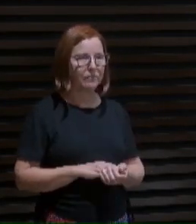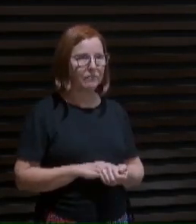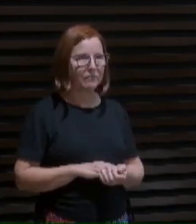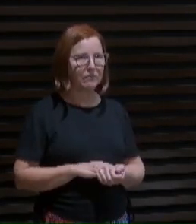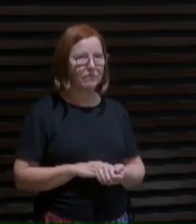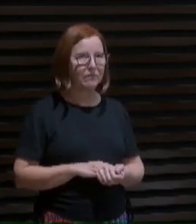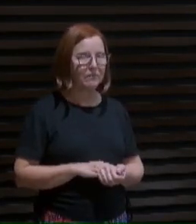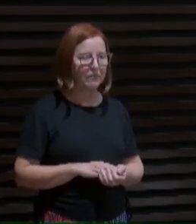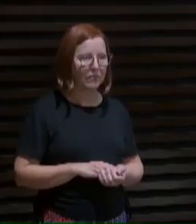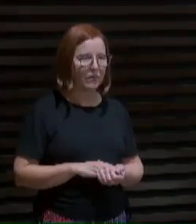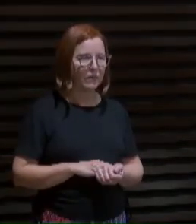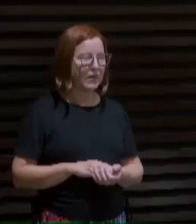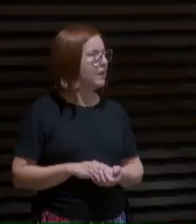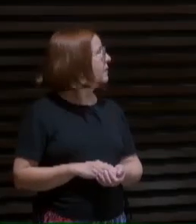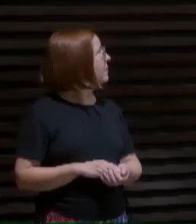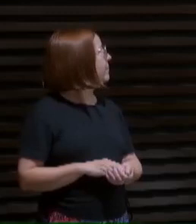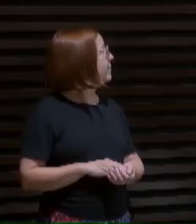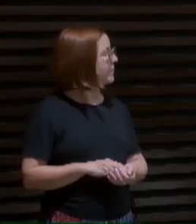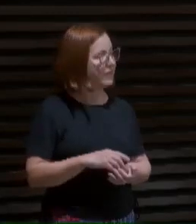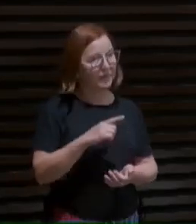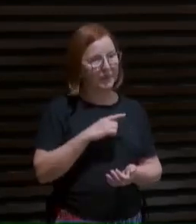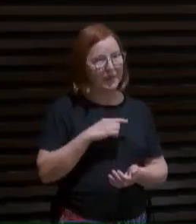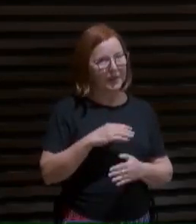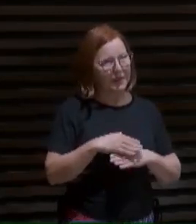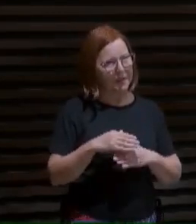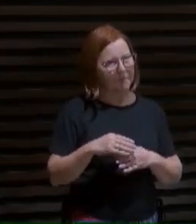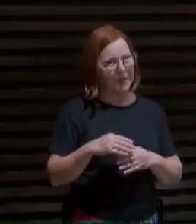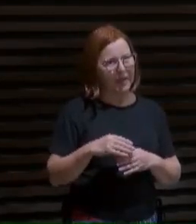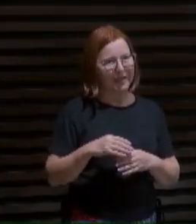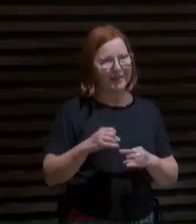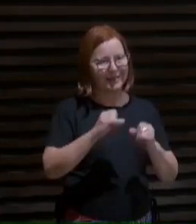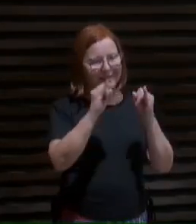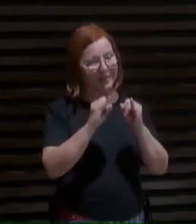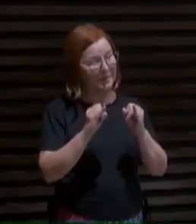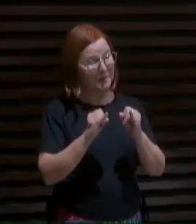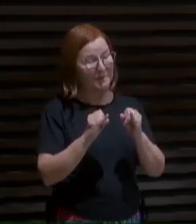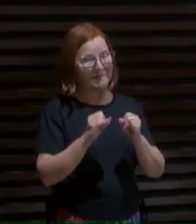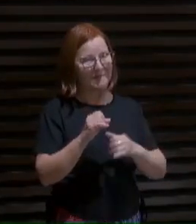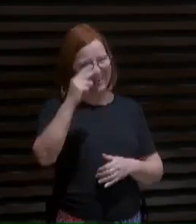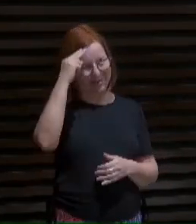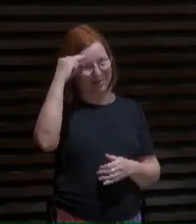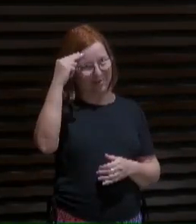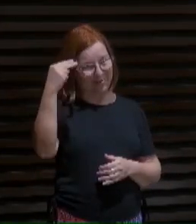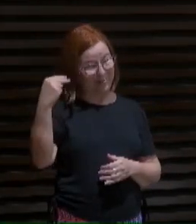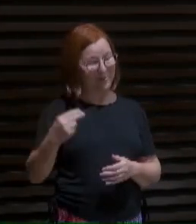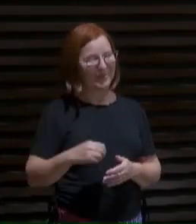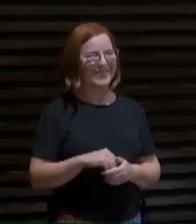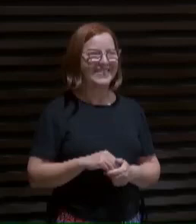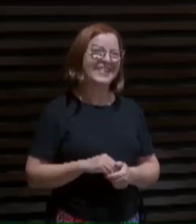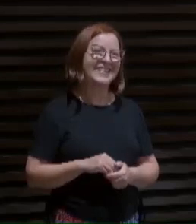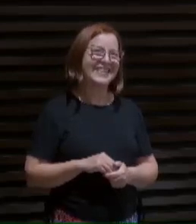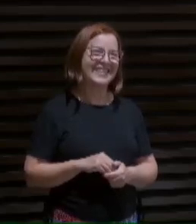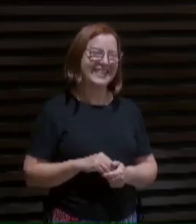viu? Ela tem outras mais bonitas, mas essa daqui está boa. E aqui puseram até vestido, cara. Tem uma